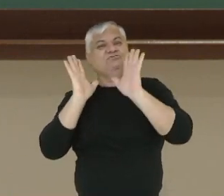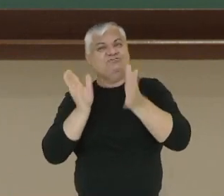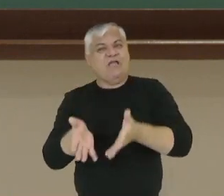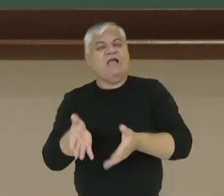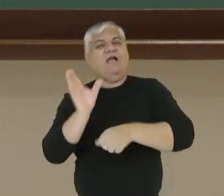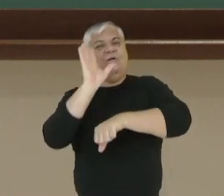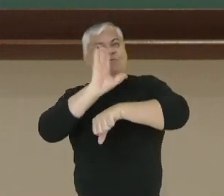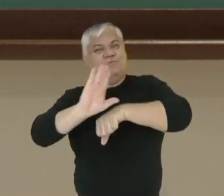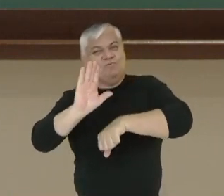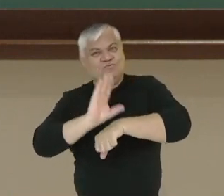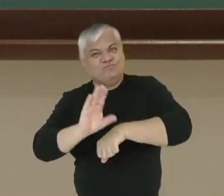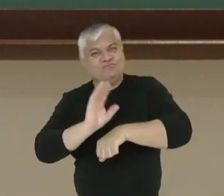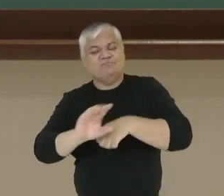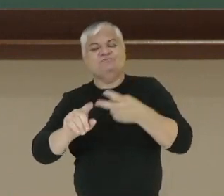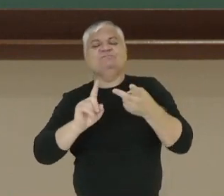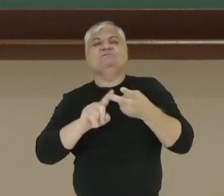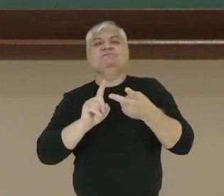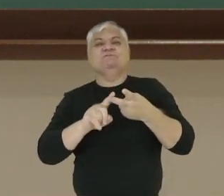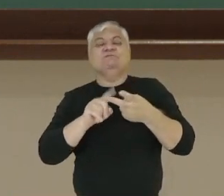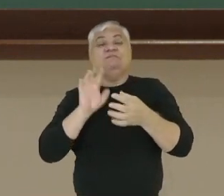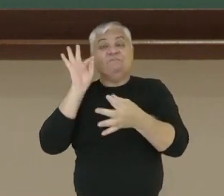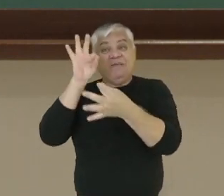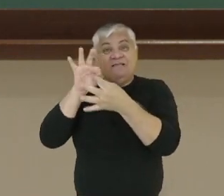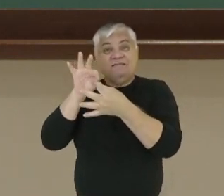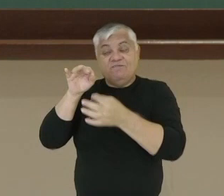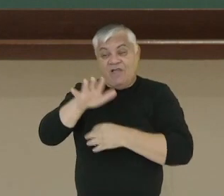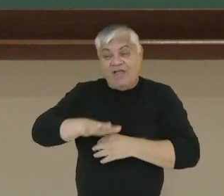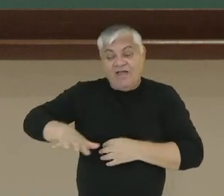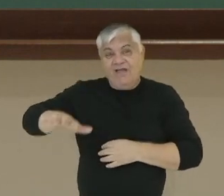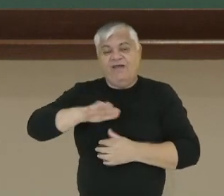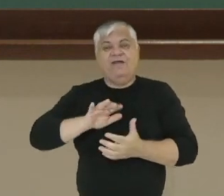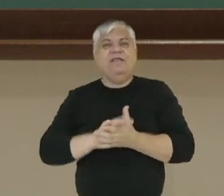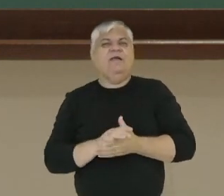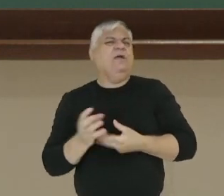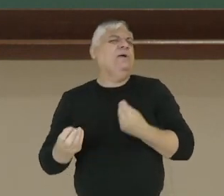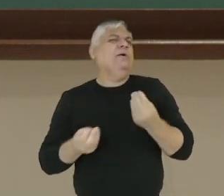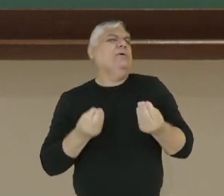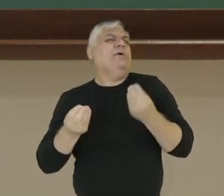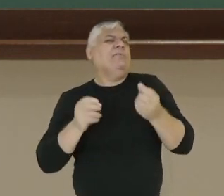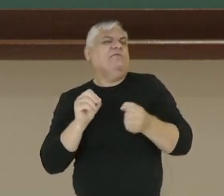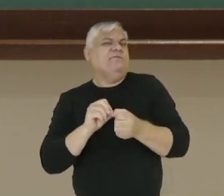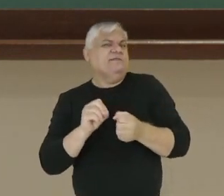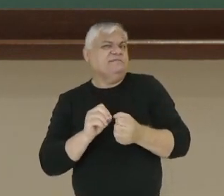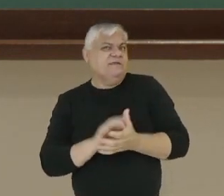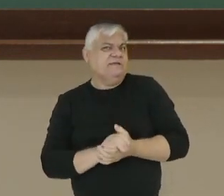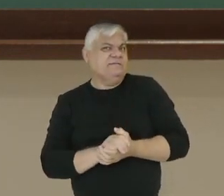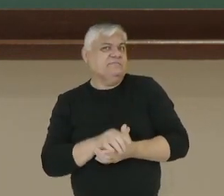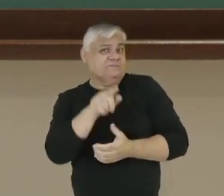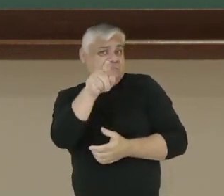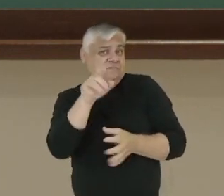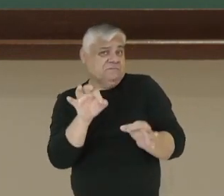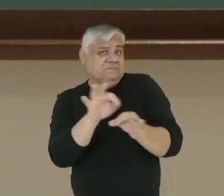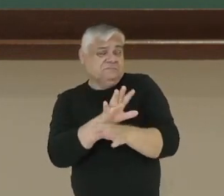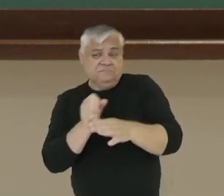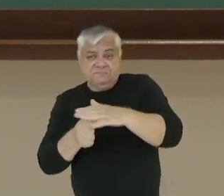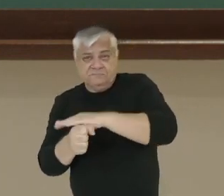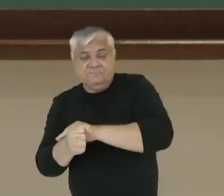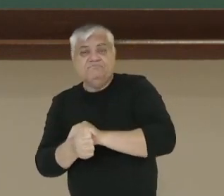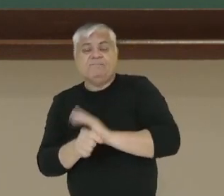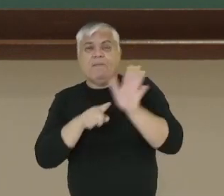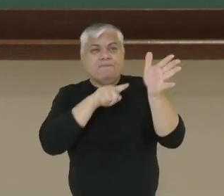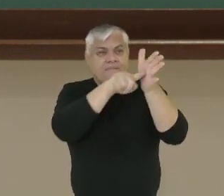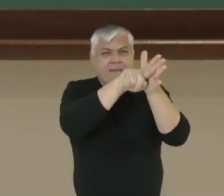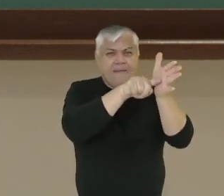curso técnico, um curso bastante específico para aquela área. Como que você pode fazer para se preparar para isso? Pesquisar